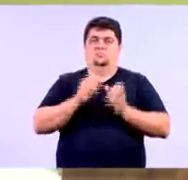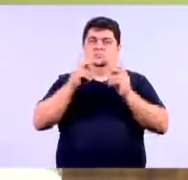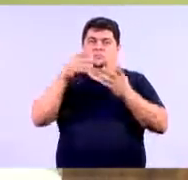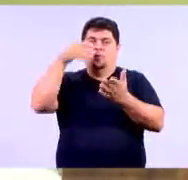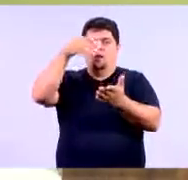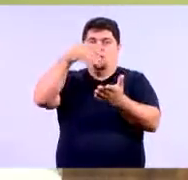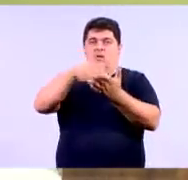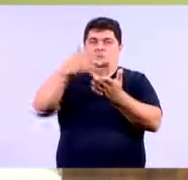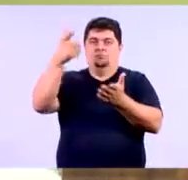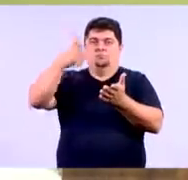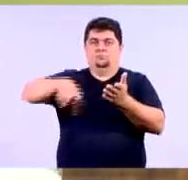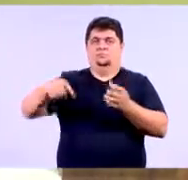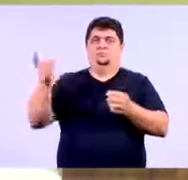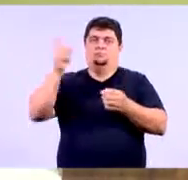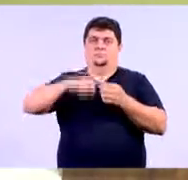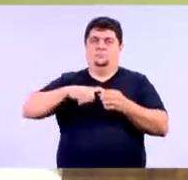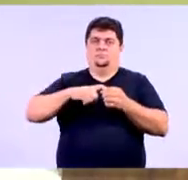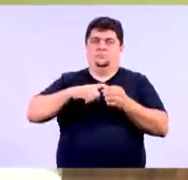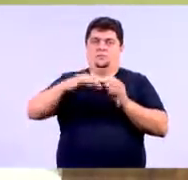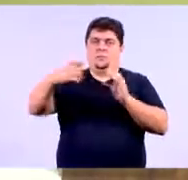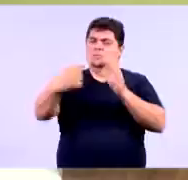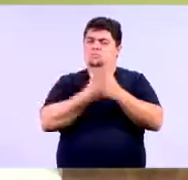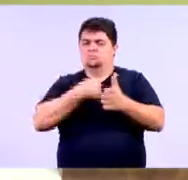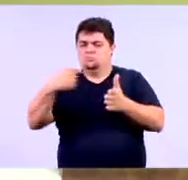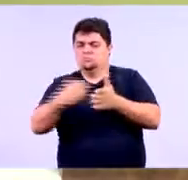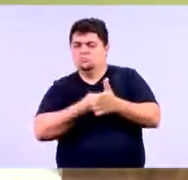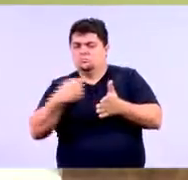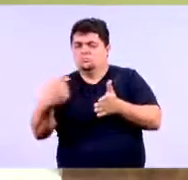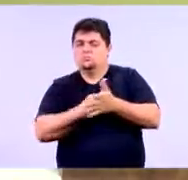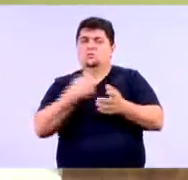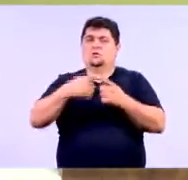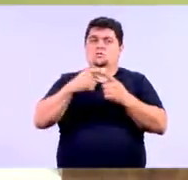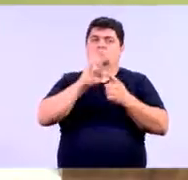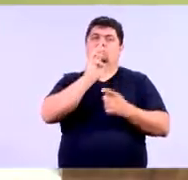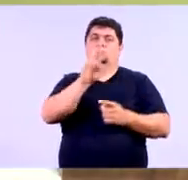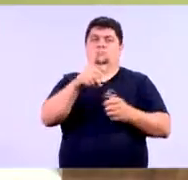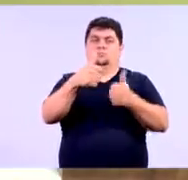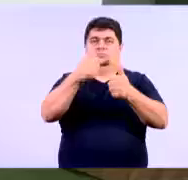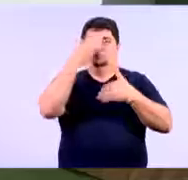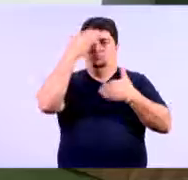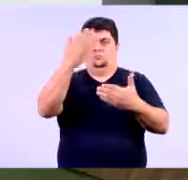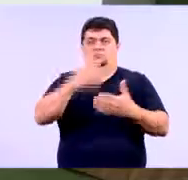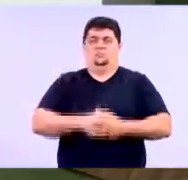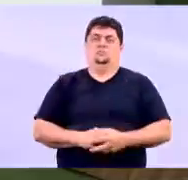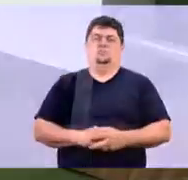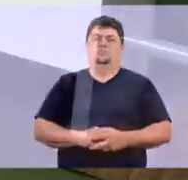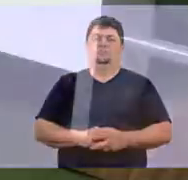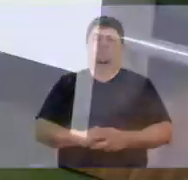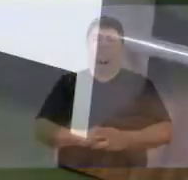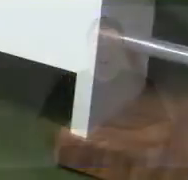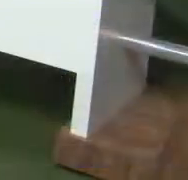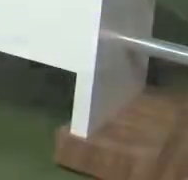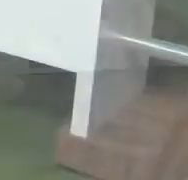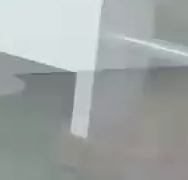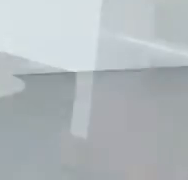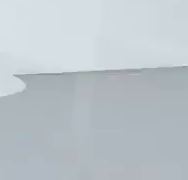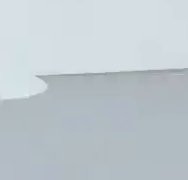até o retorno e enviem suas dúvidas para que nós possamos responder. Até mais!